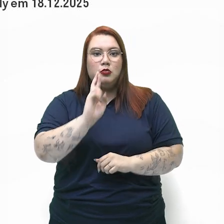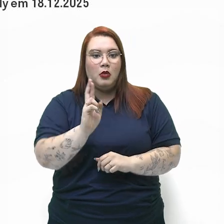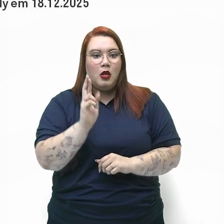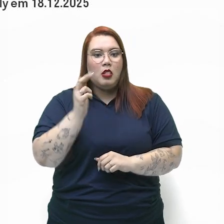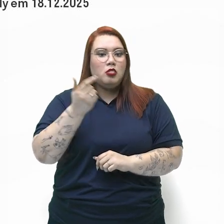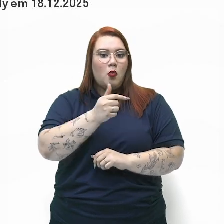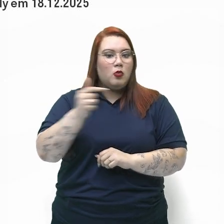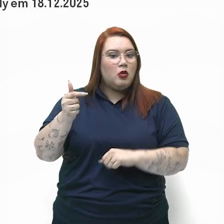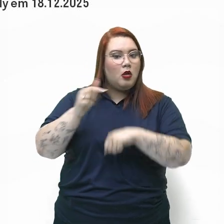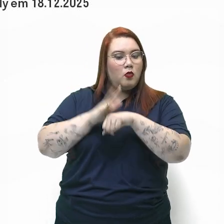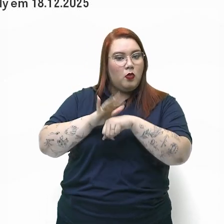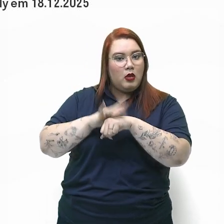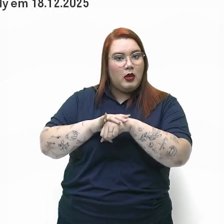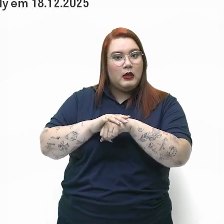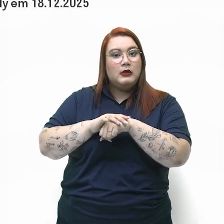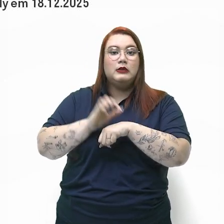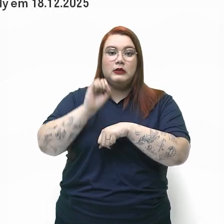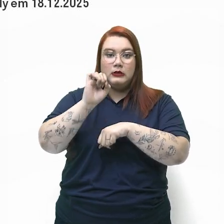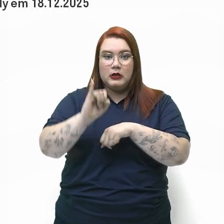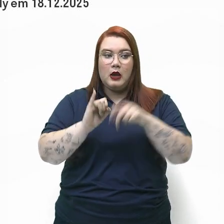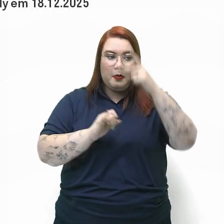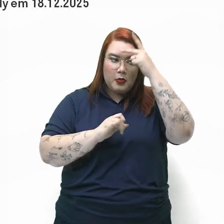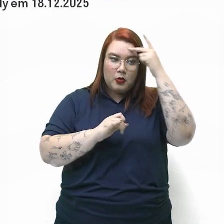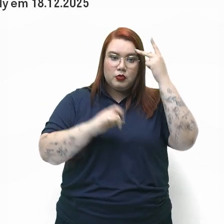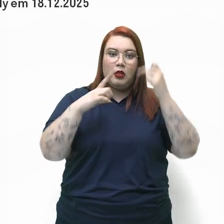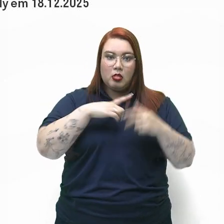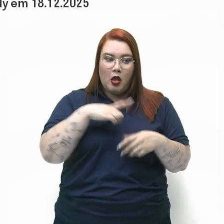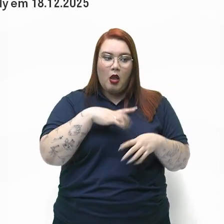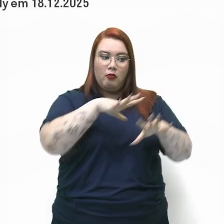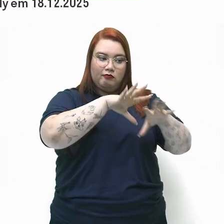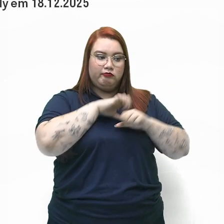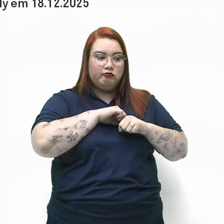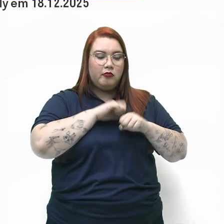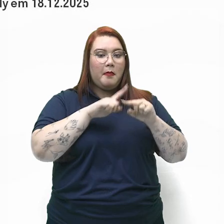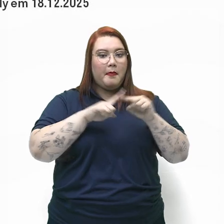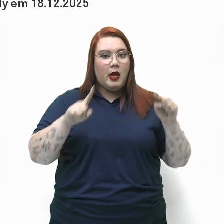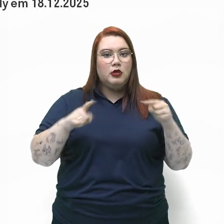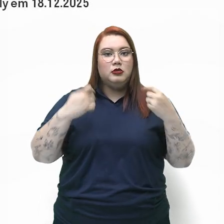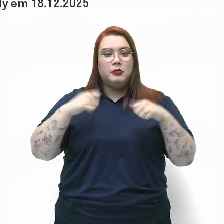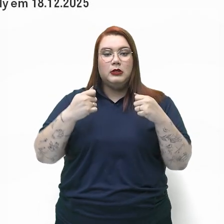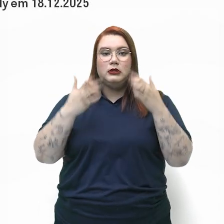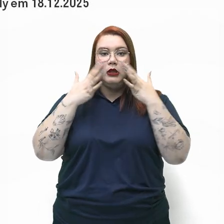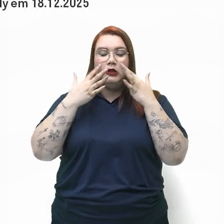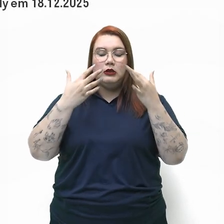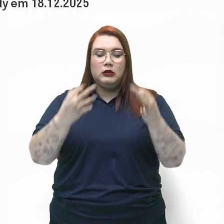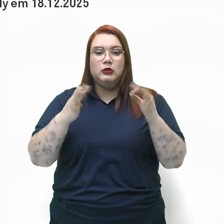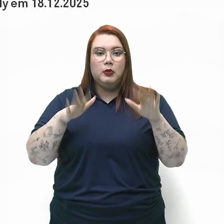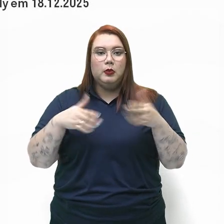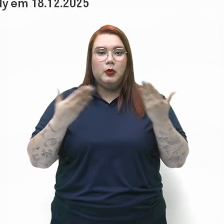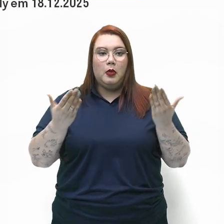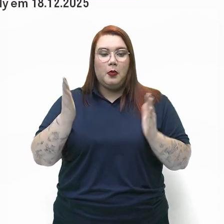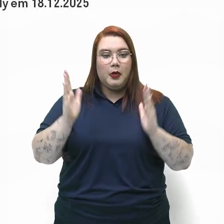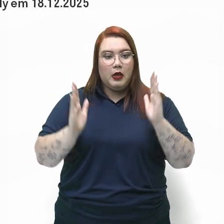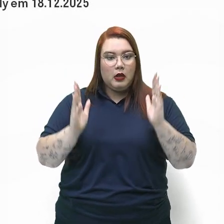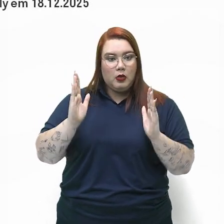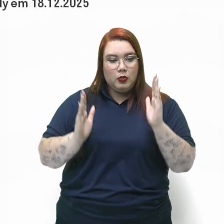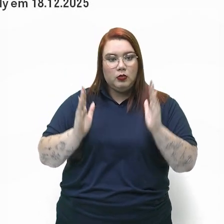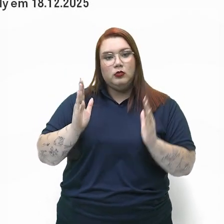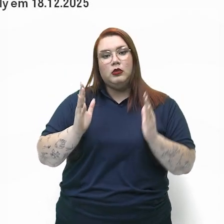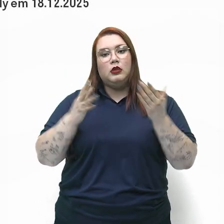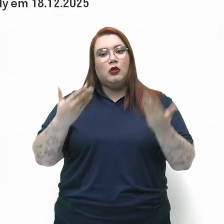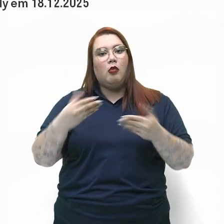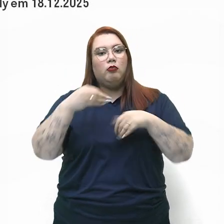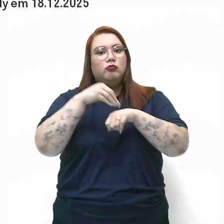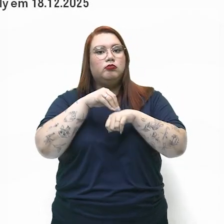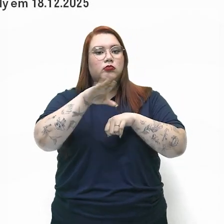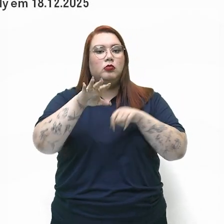não reagente, mesmo que a pessoa esteja infectada. E aí a gente vai observar, né, que dessa forma,